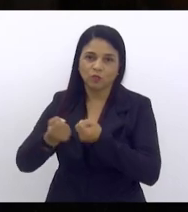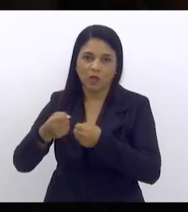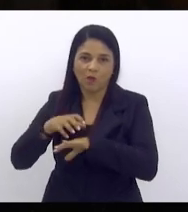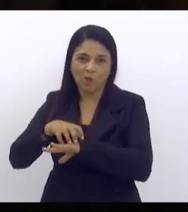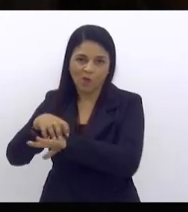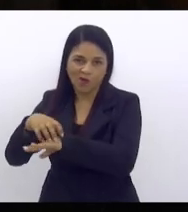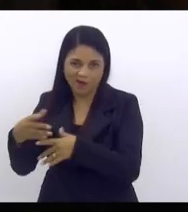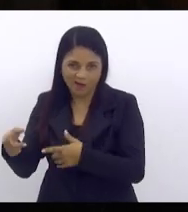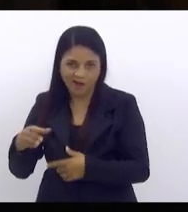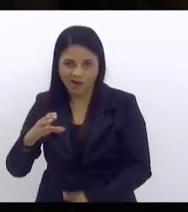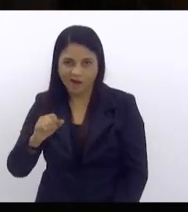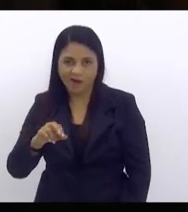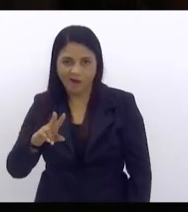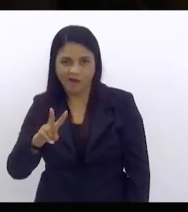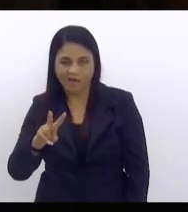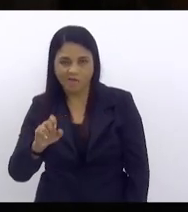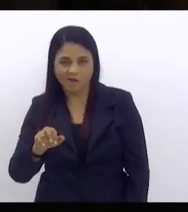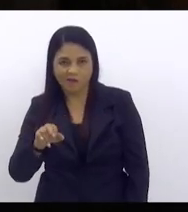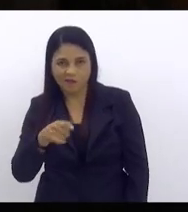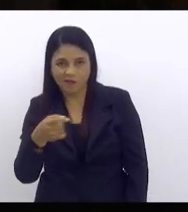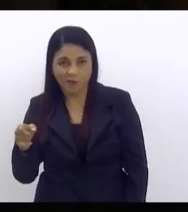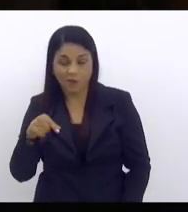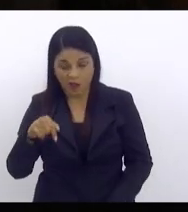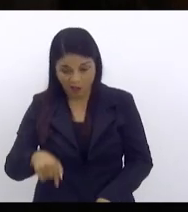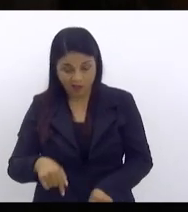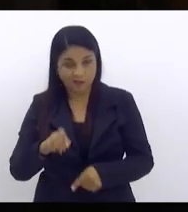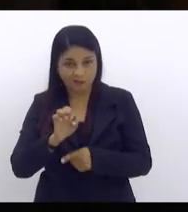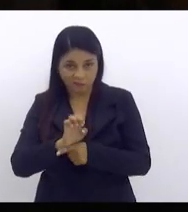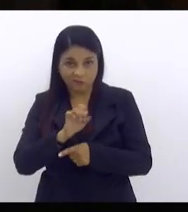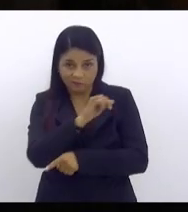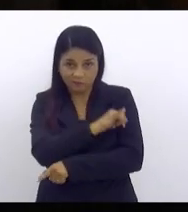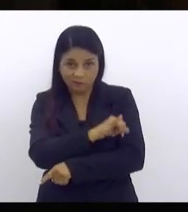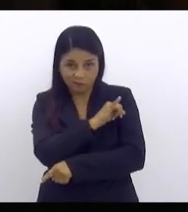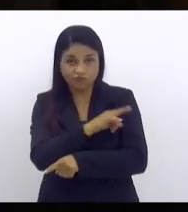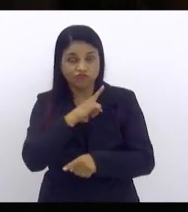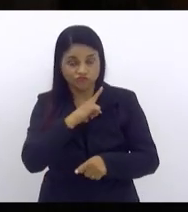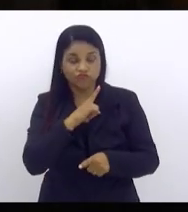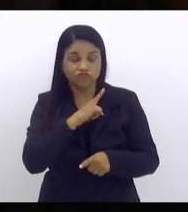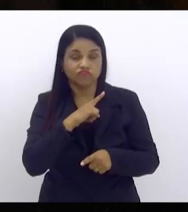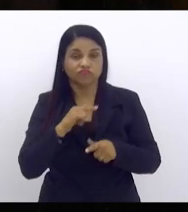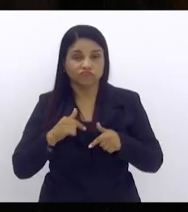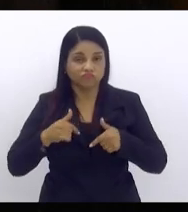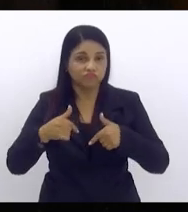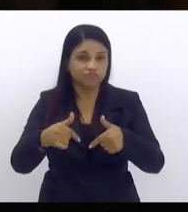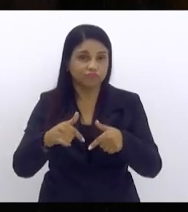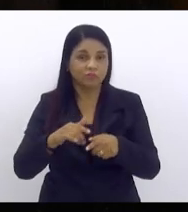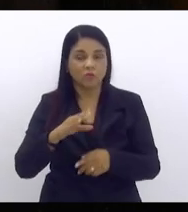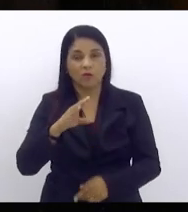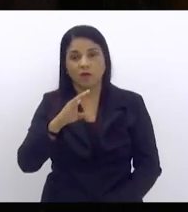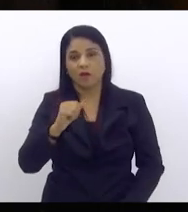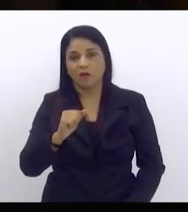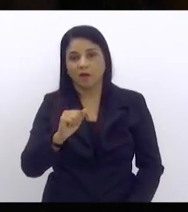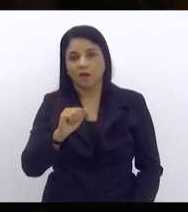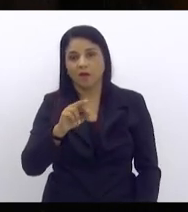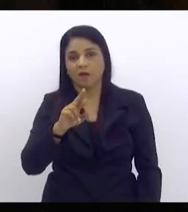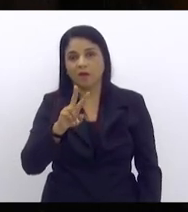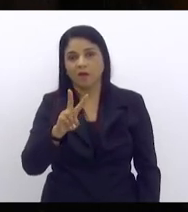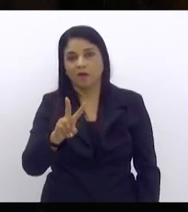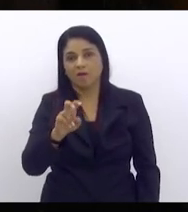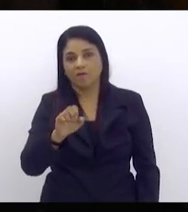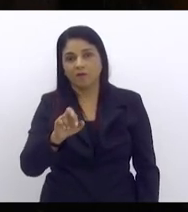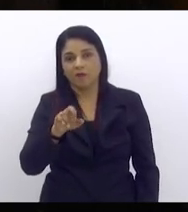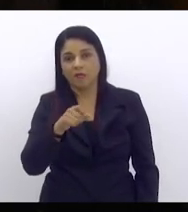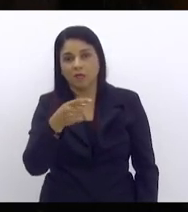prestar atenção, muitas vezes tem operação com os caveirões, E alguns vão e não